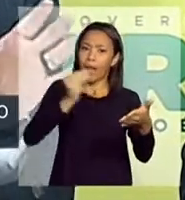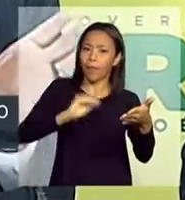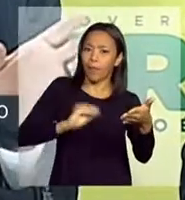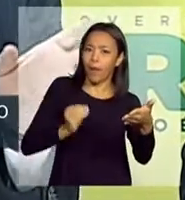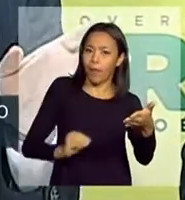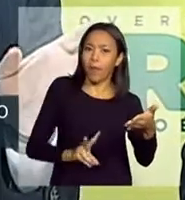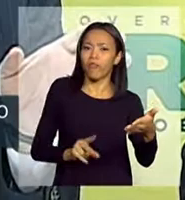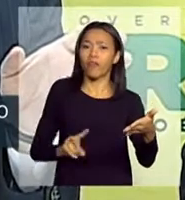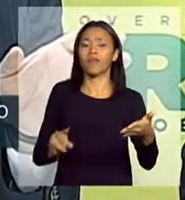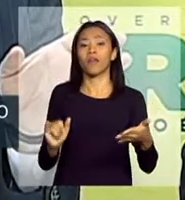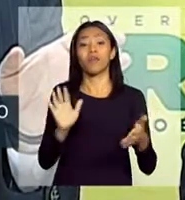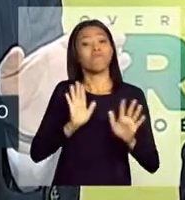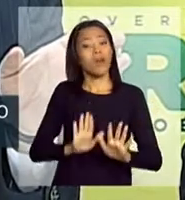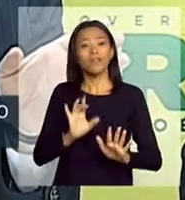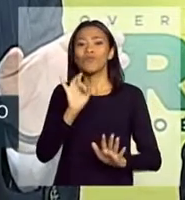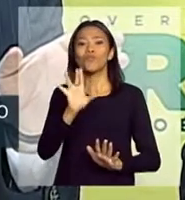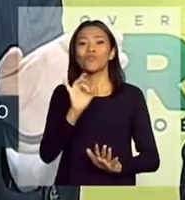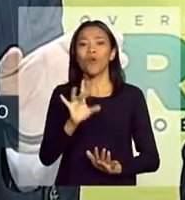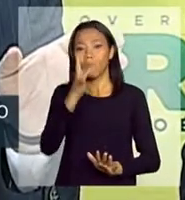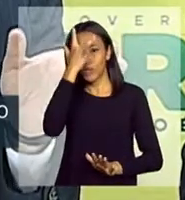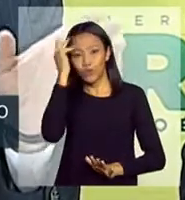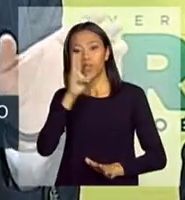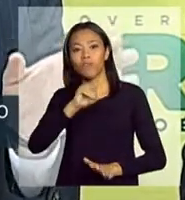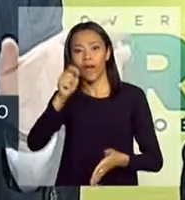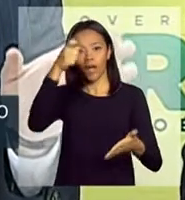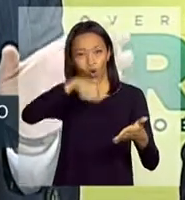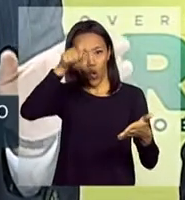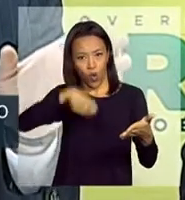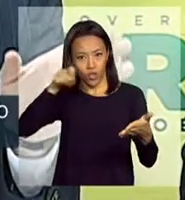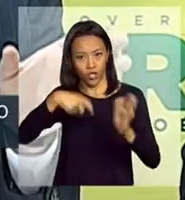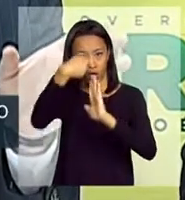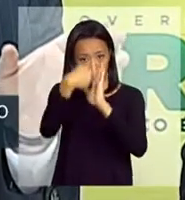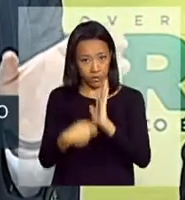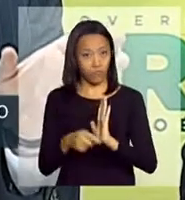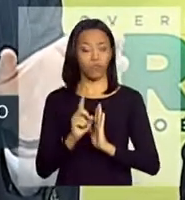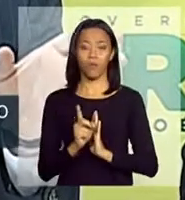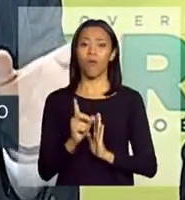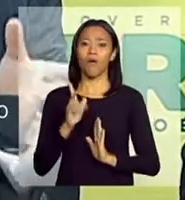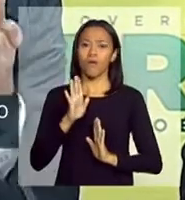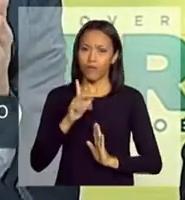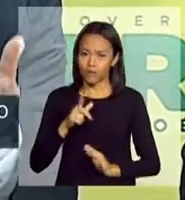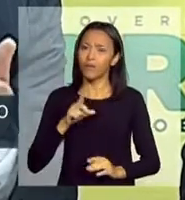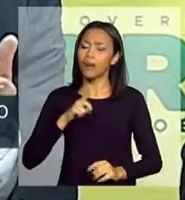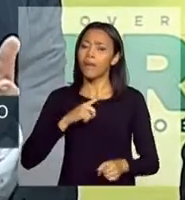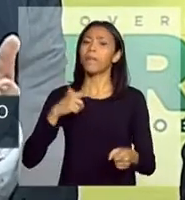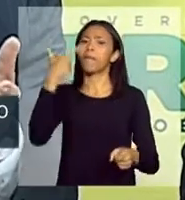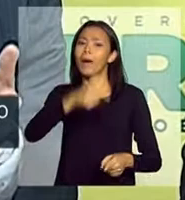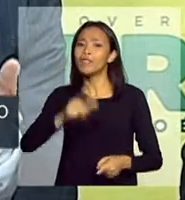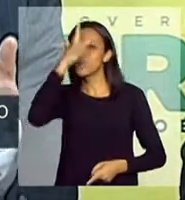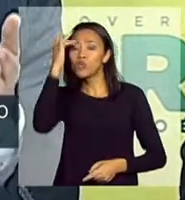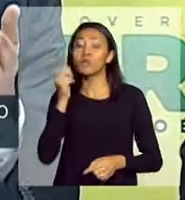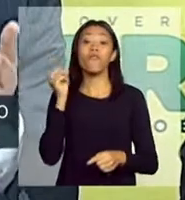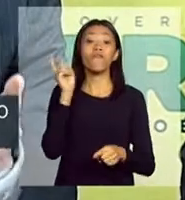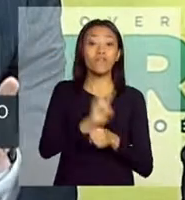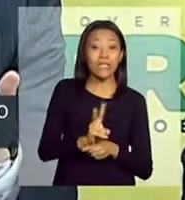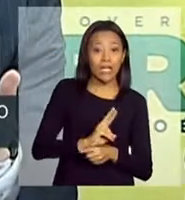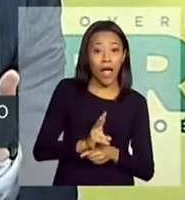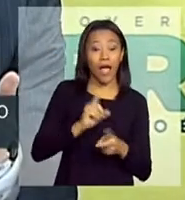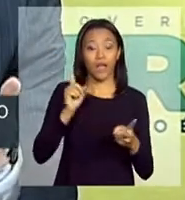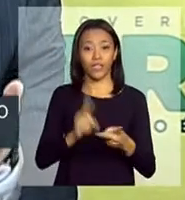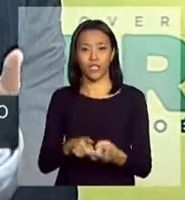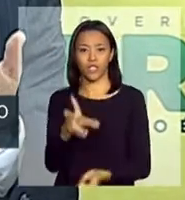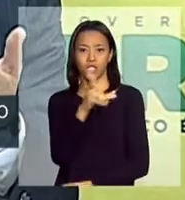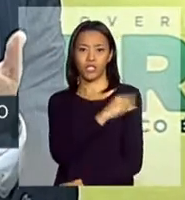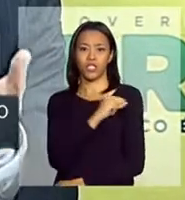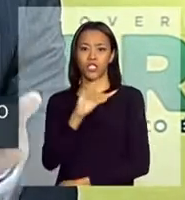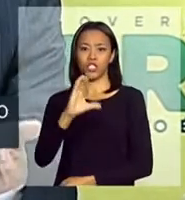e vai ser só em corretores se fosse isso até que era um programa mais simples nós temos que aumentar fiscais chefe de